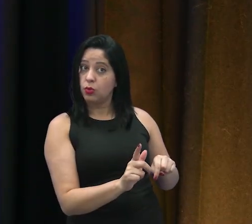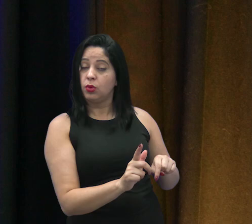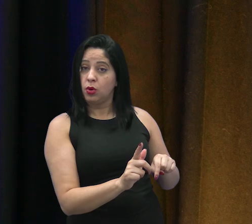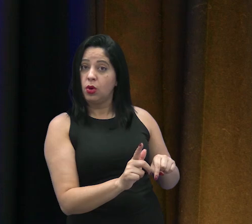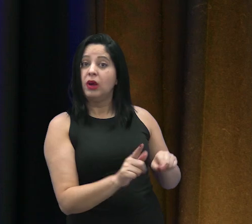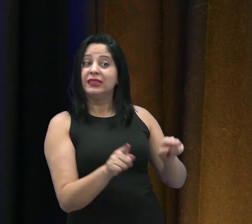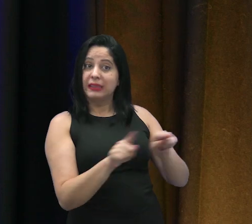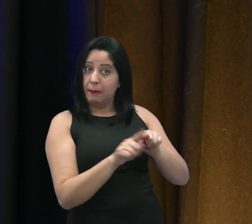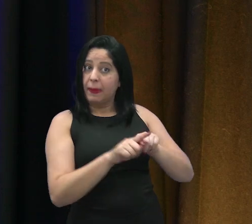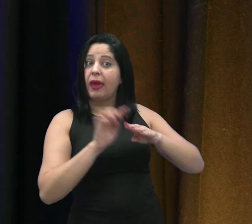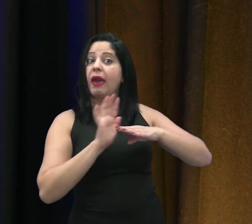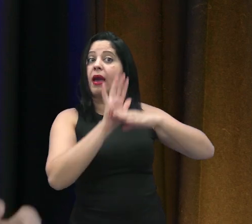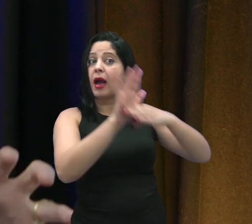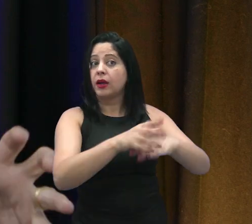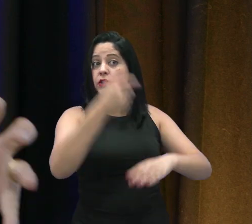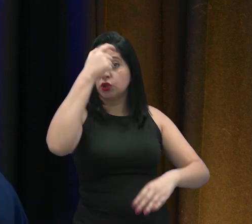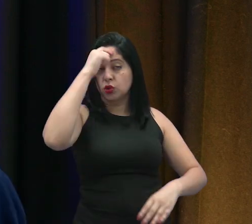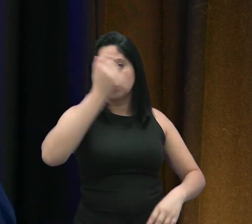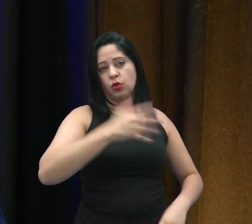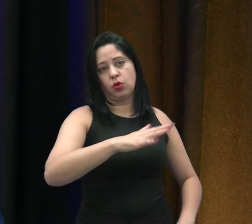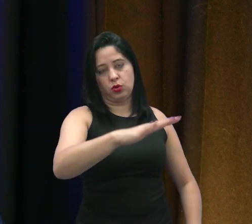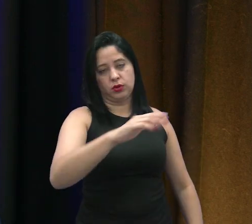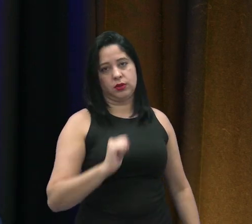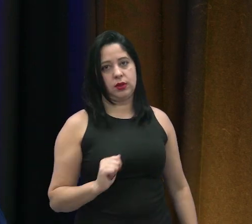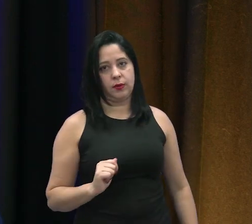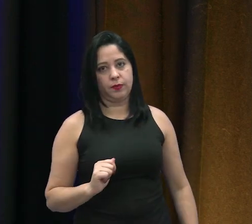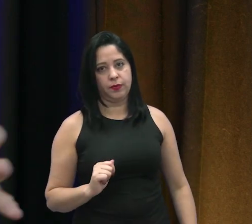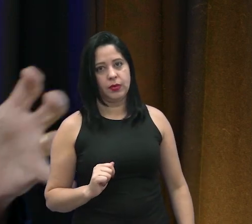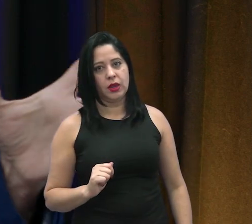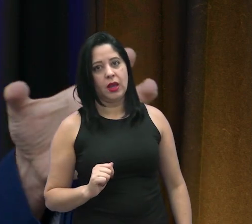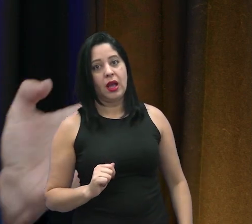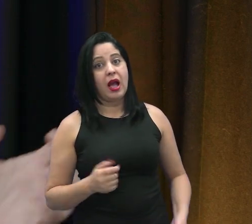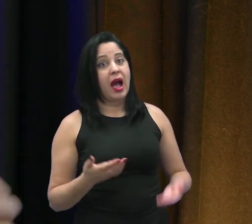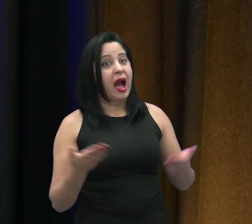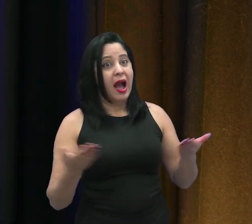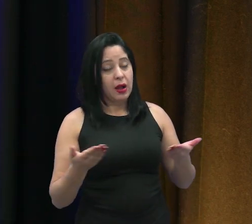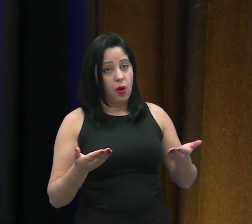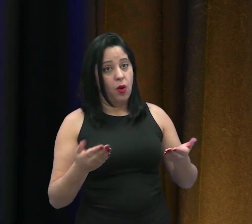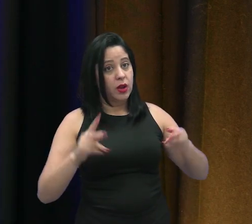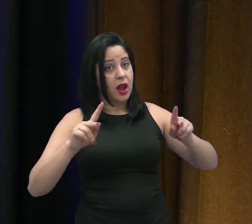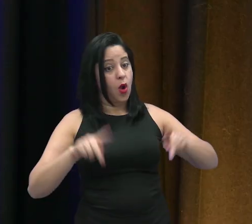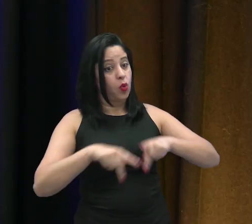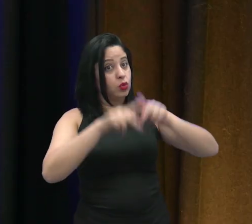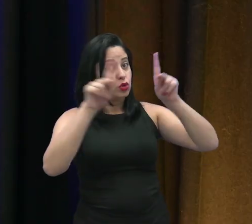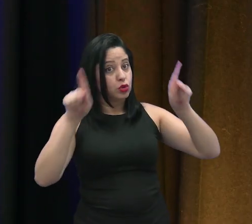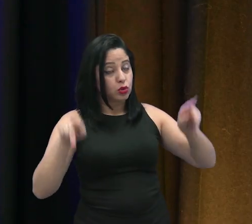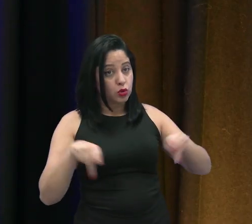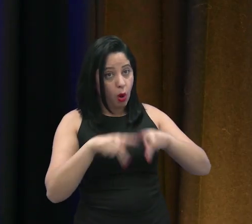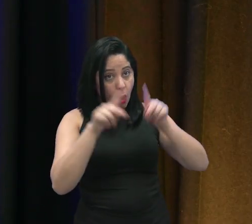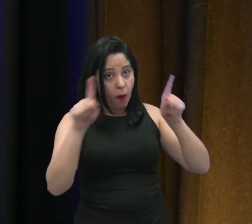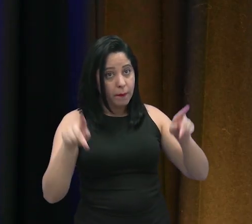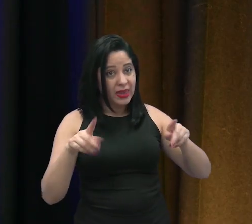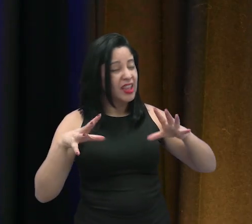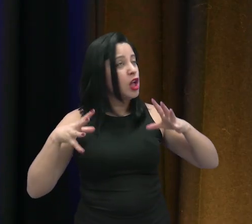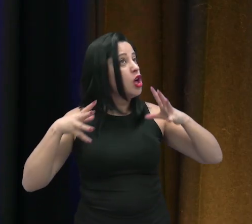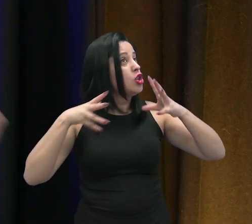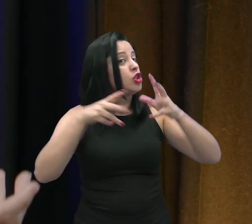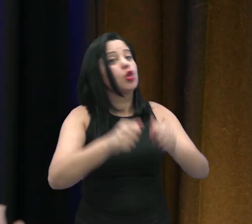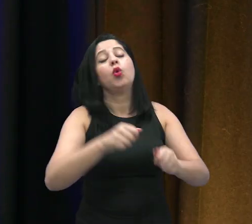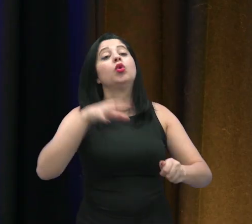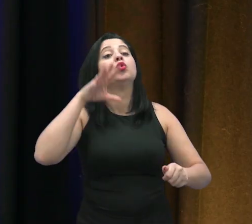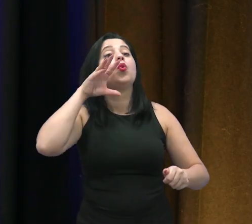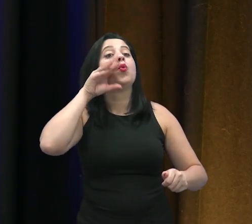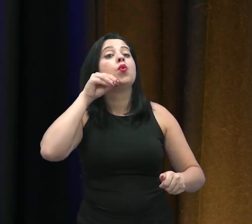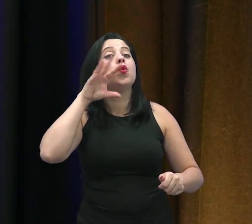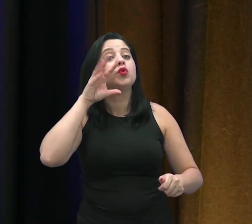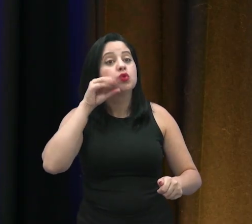essa conscientização, porque junto com a Sala Azul, todos os shoppings foram capacitados pela prefeitura a